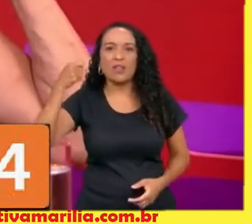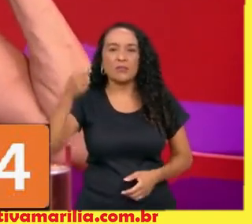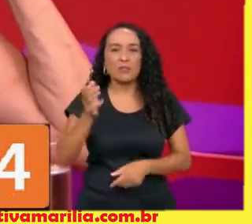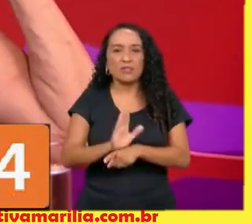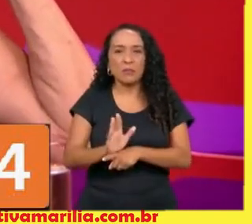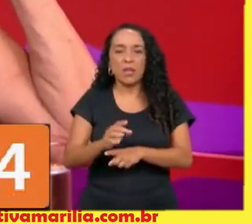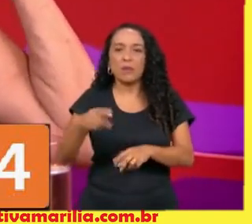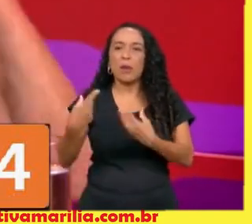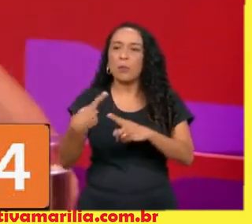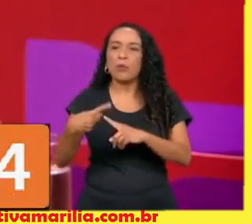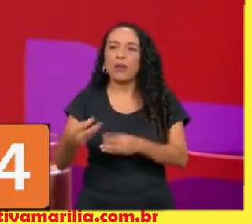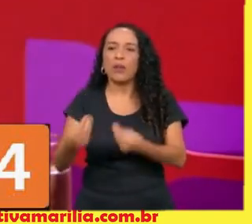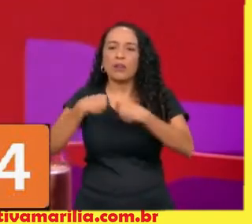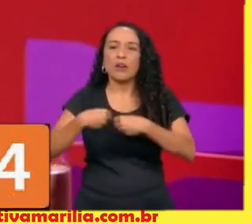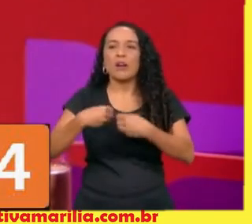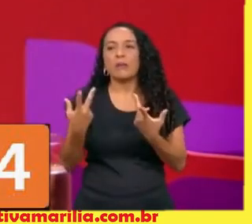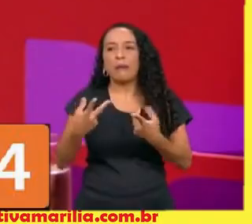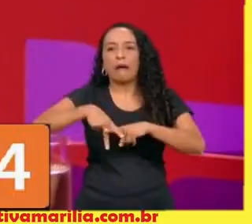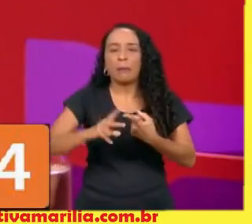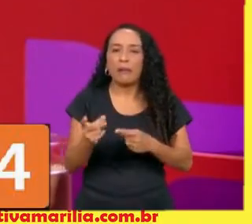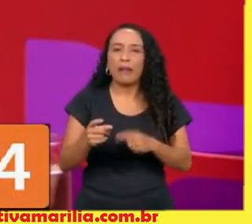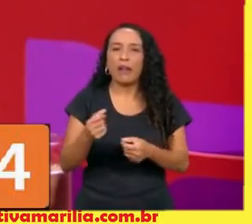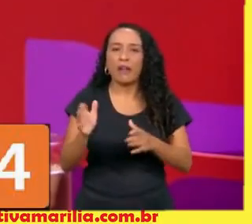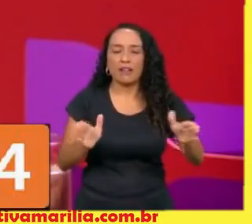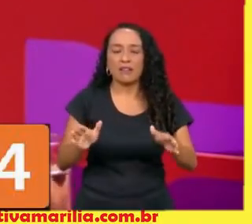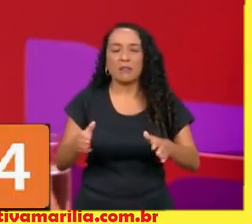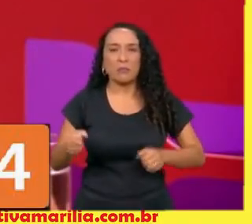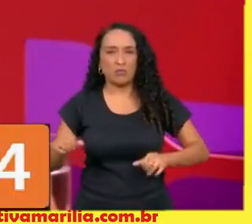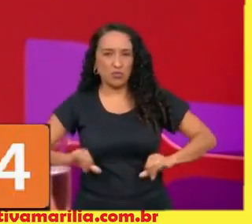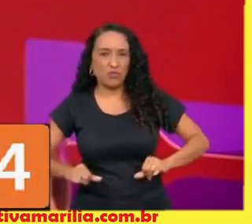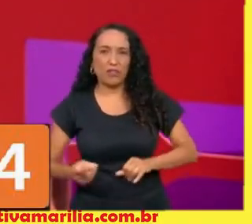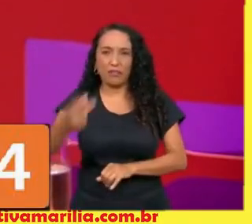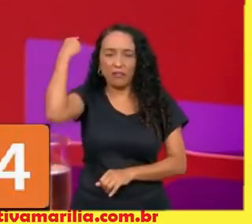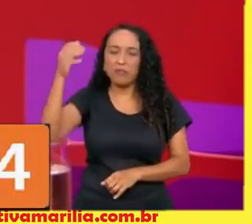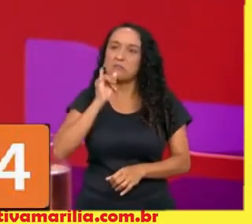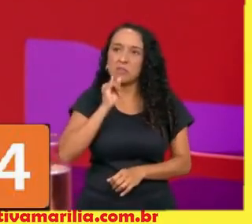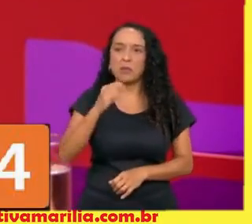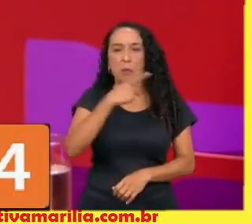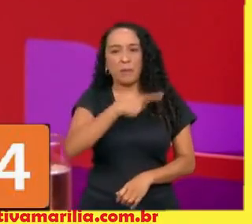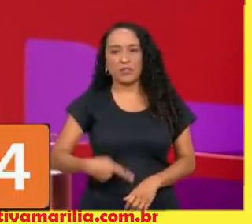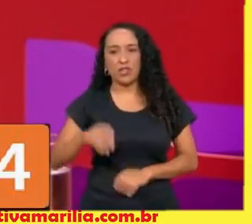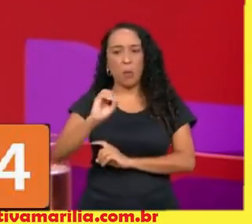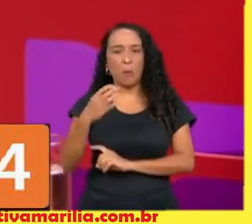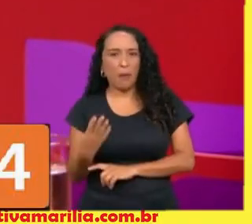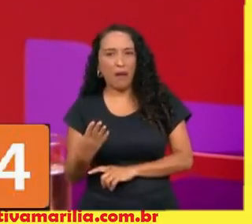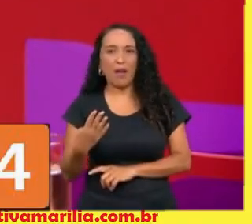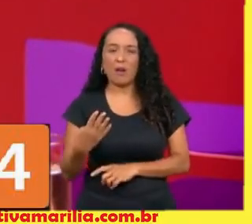atrás. Lá tem muitos descendentes de escravos de classe média. Bom, teve Obama que foi presidente, claro, né? Aqui nem